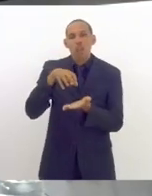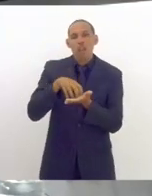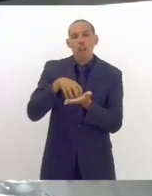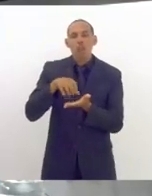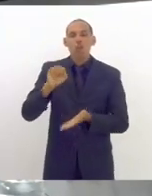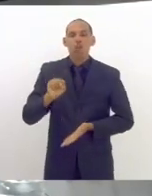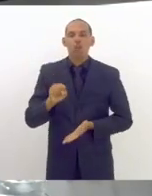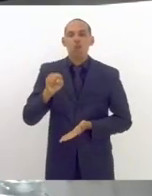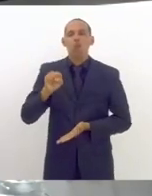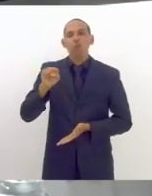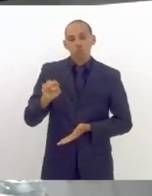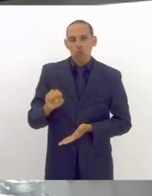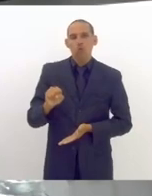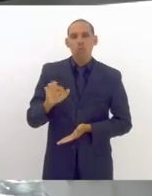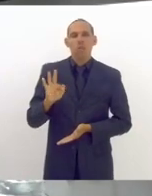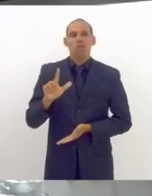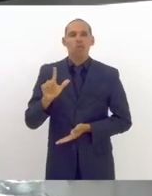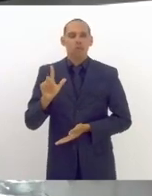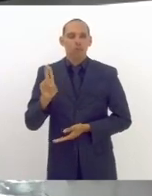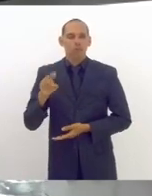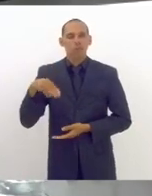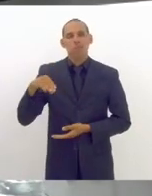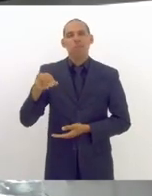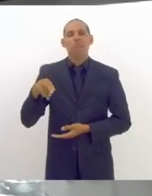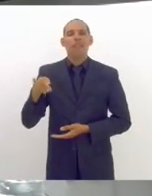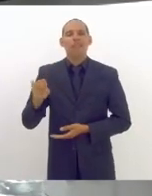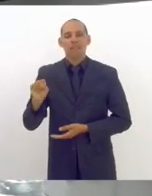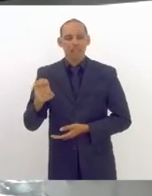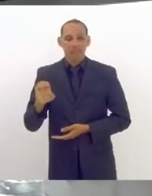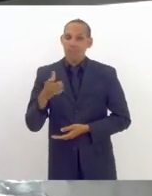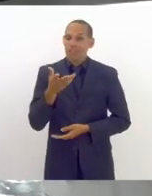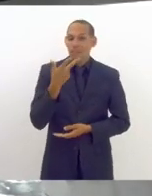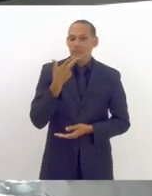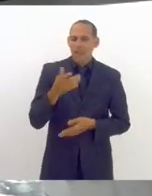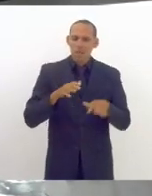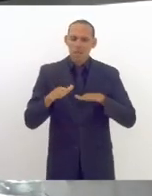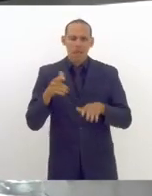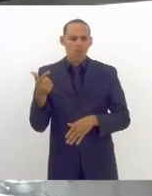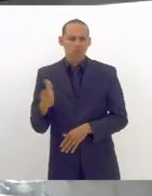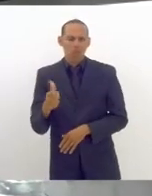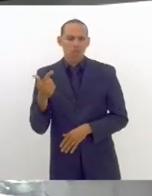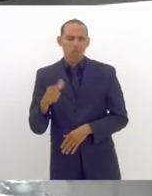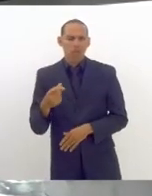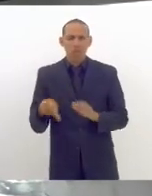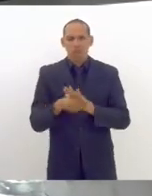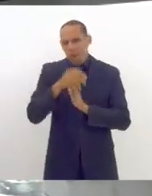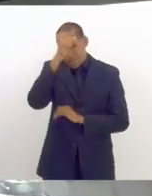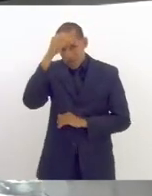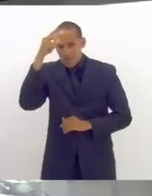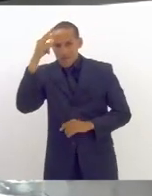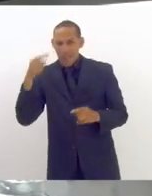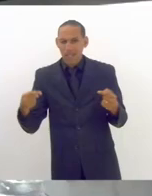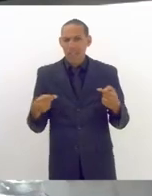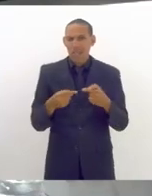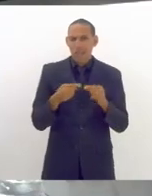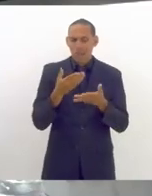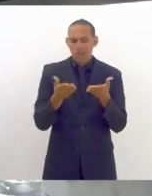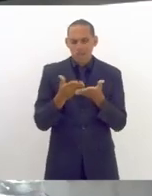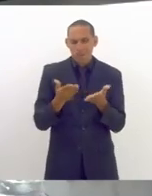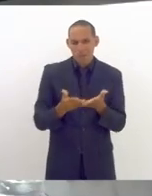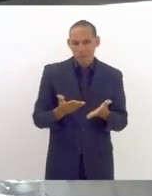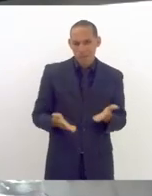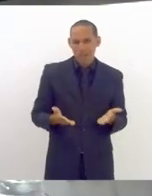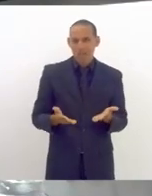Fluminense então quando o senhor disse que não tá vendo nenhum movimento dos prefeitos quanto essa essa perca